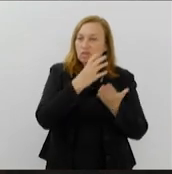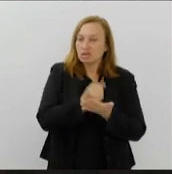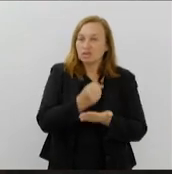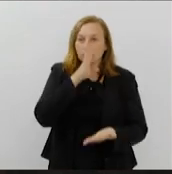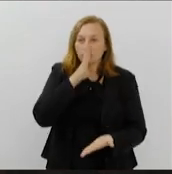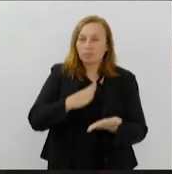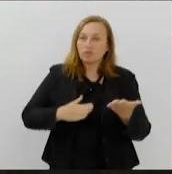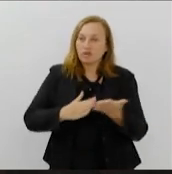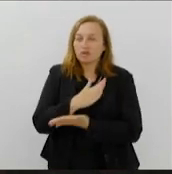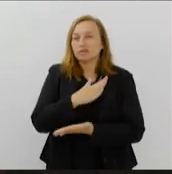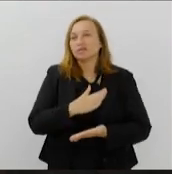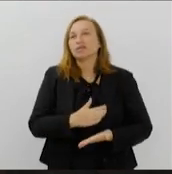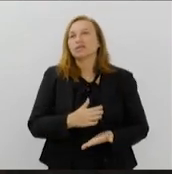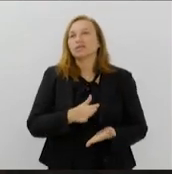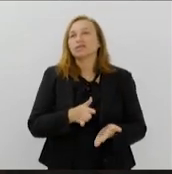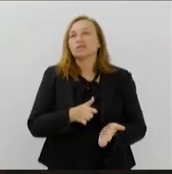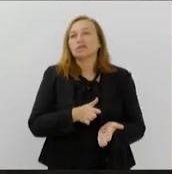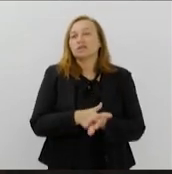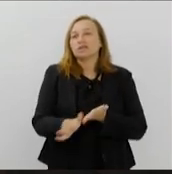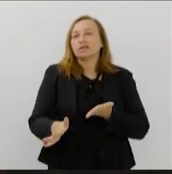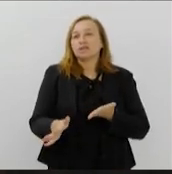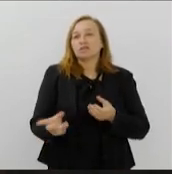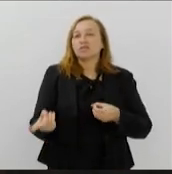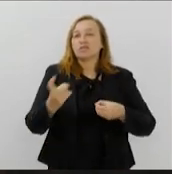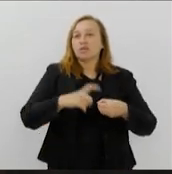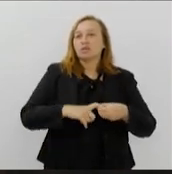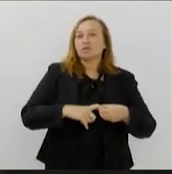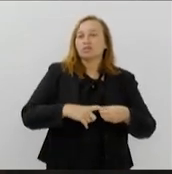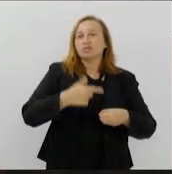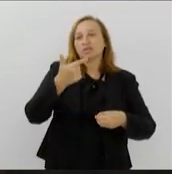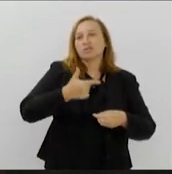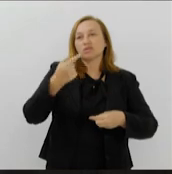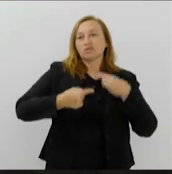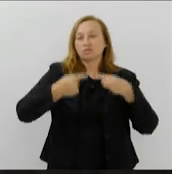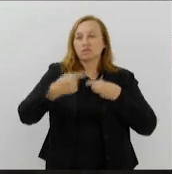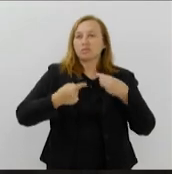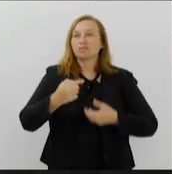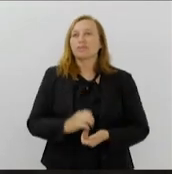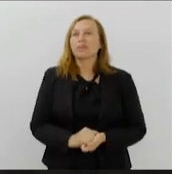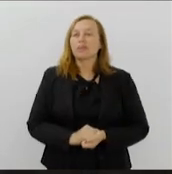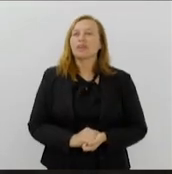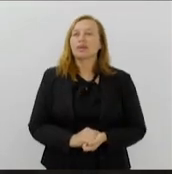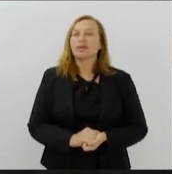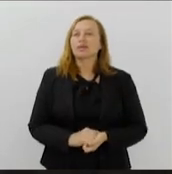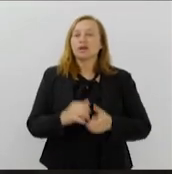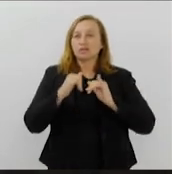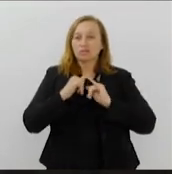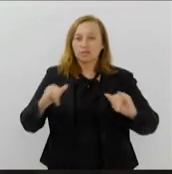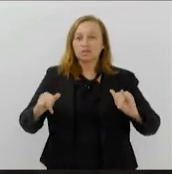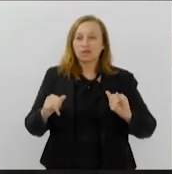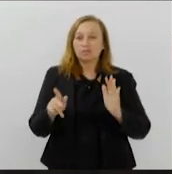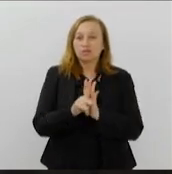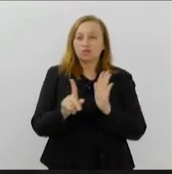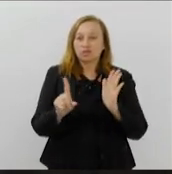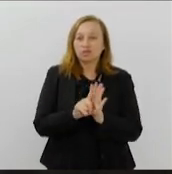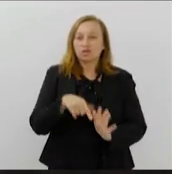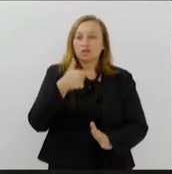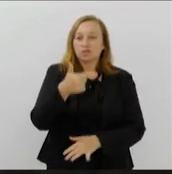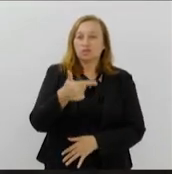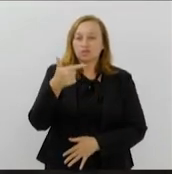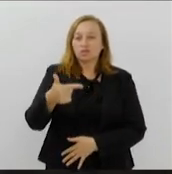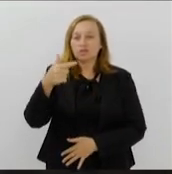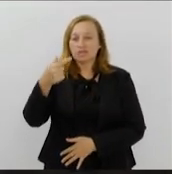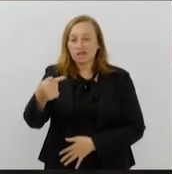estão. Aprovado. Vai a redação do vencido para a segunda discussão. Anuncio o projeto de lei número